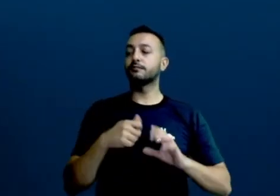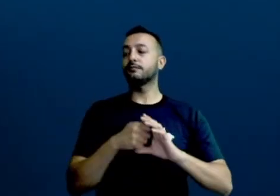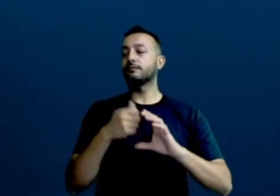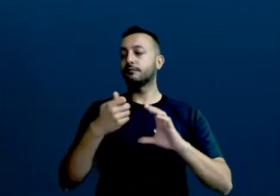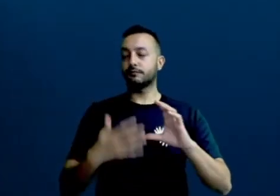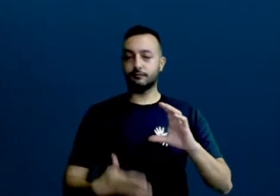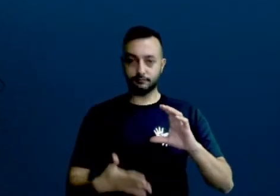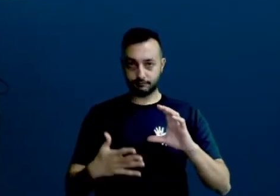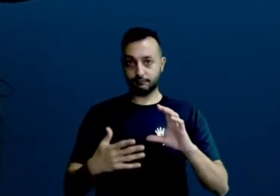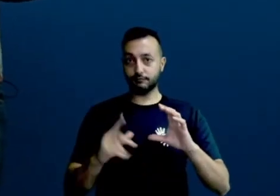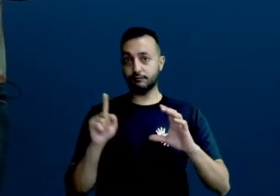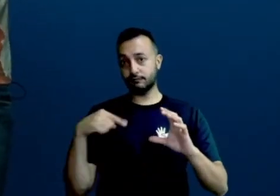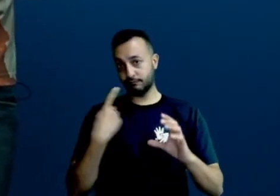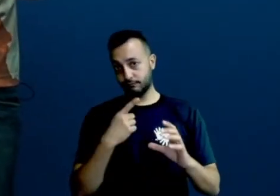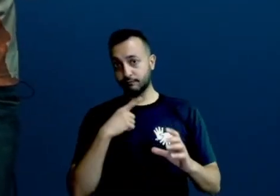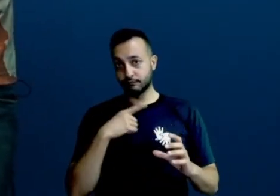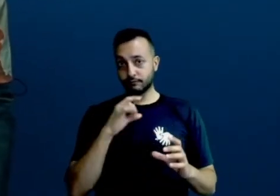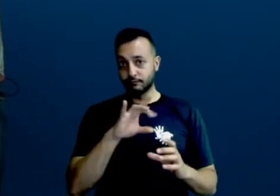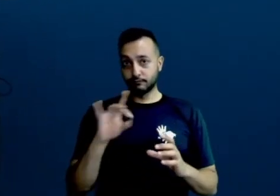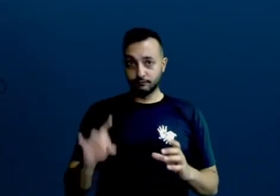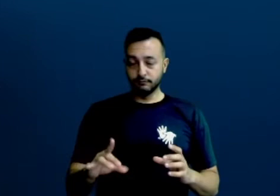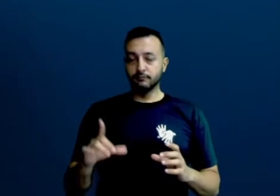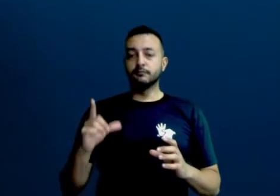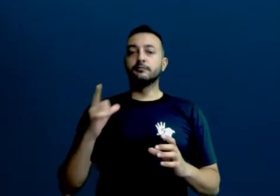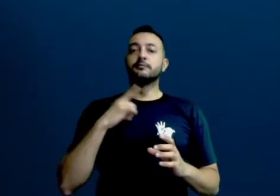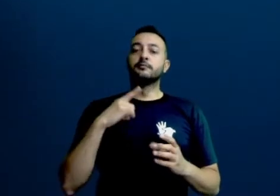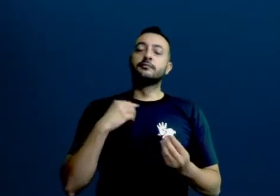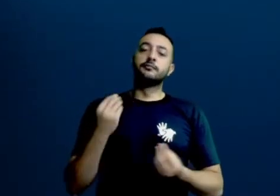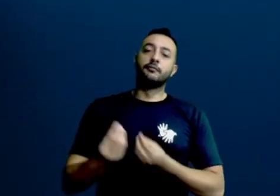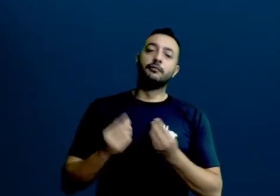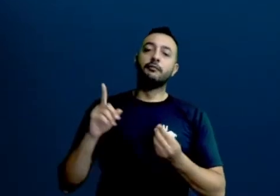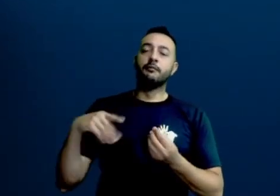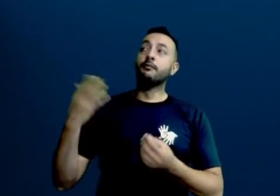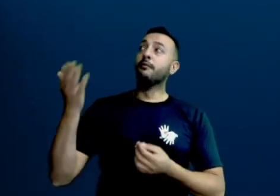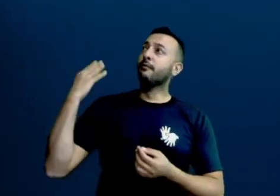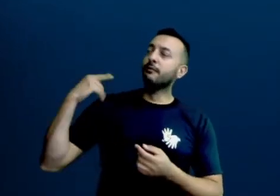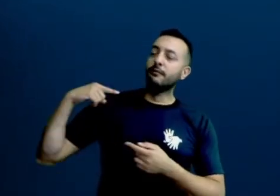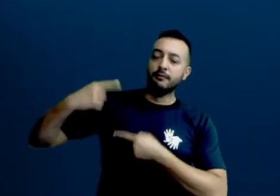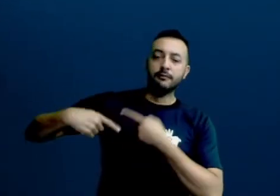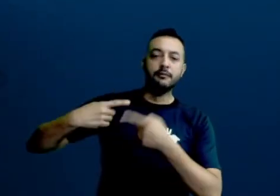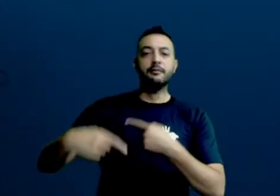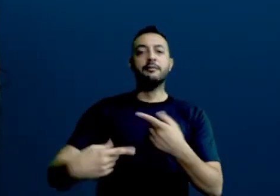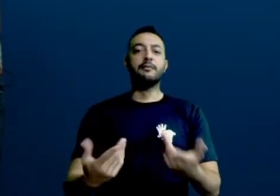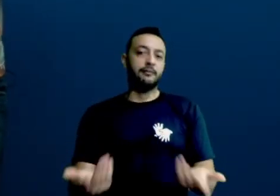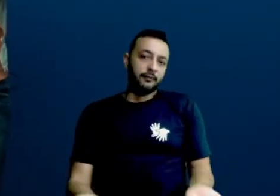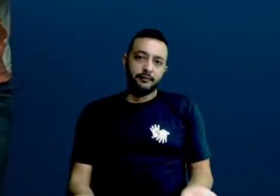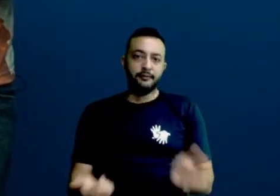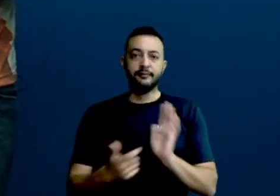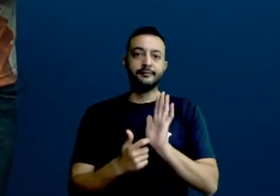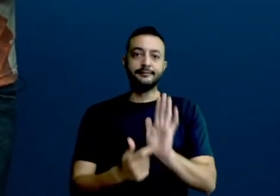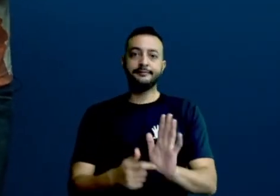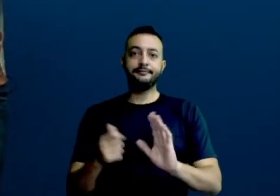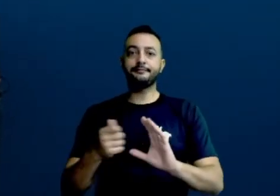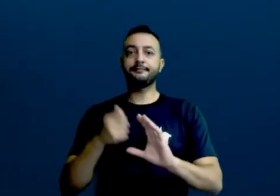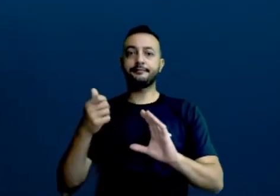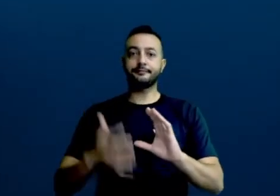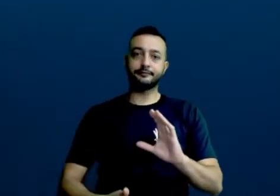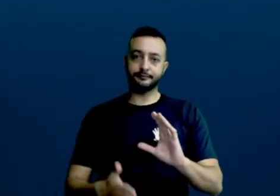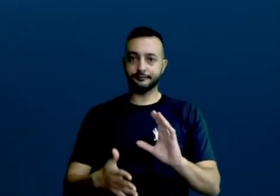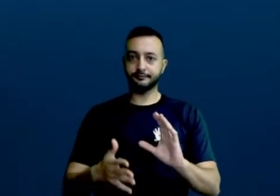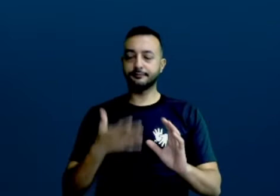as características que nós possuímos elas são herdadas dos nossos não tem passado né a gente vai apresentar características